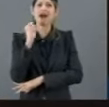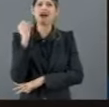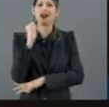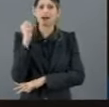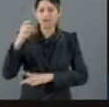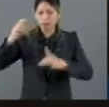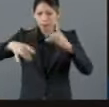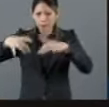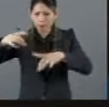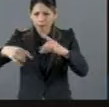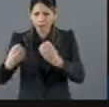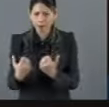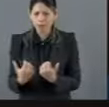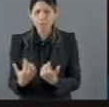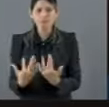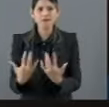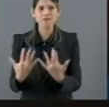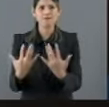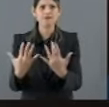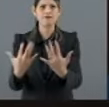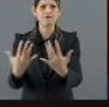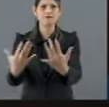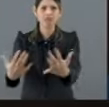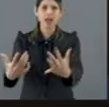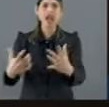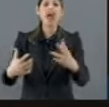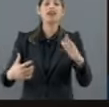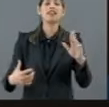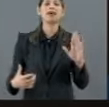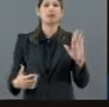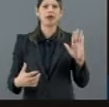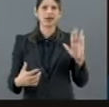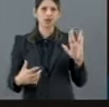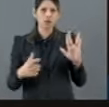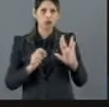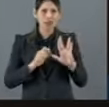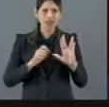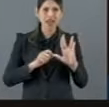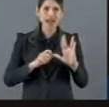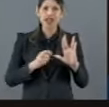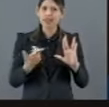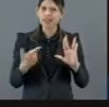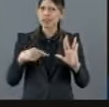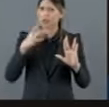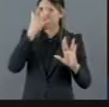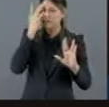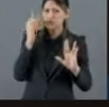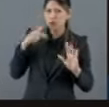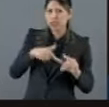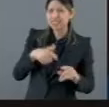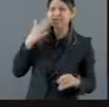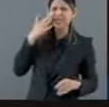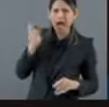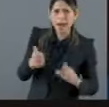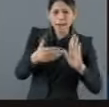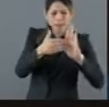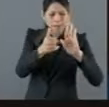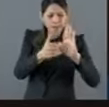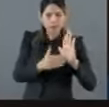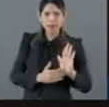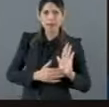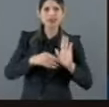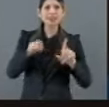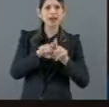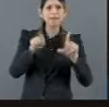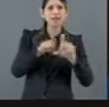da maconha. Os cidadãos comuns, eles sabem extrair somente o canabidiol, excluindo o THC, tetraidocannabinol,